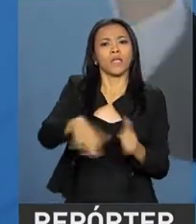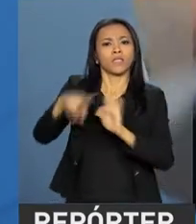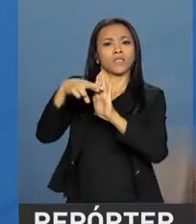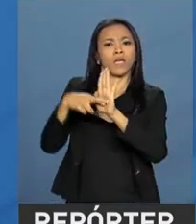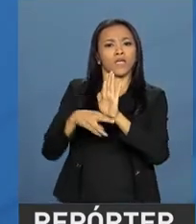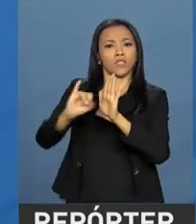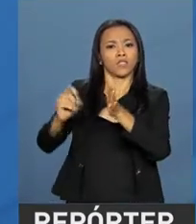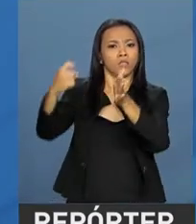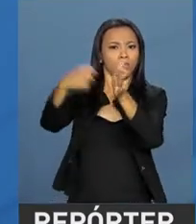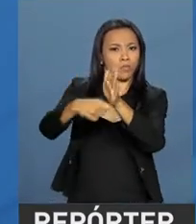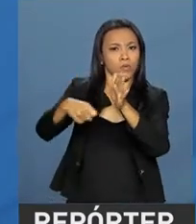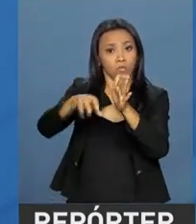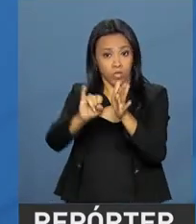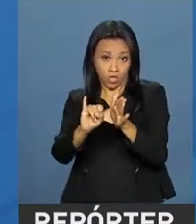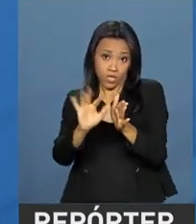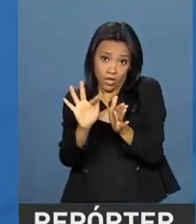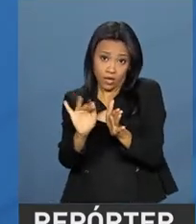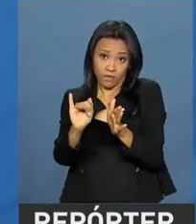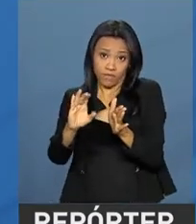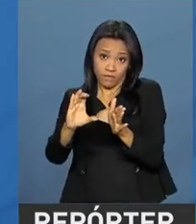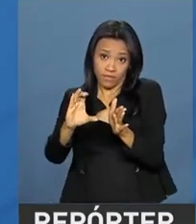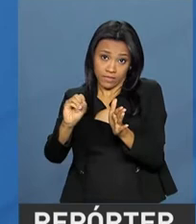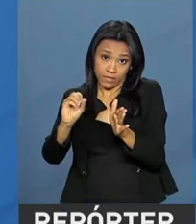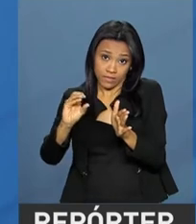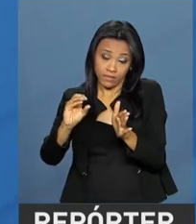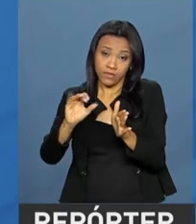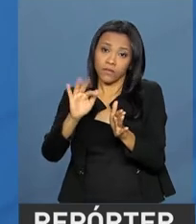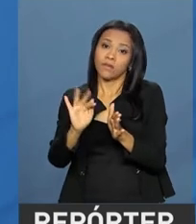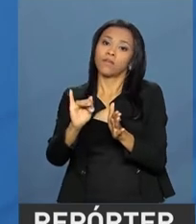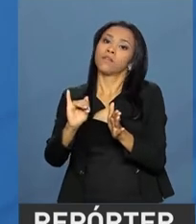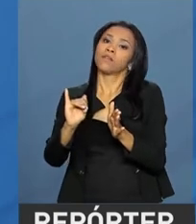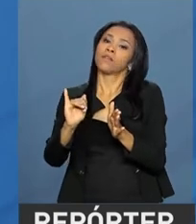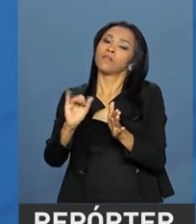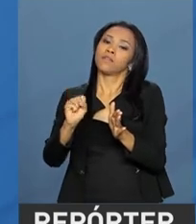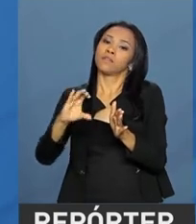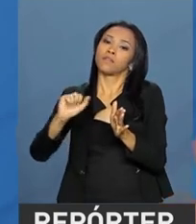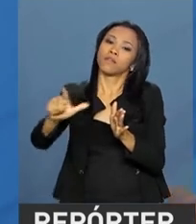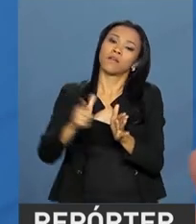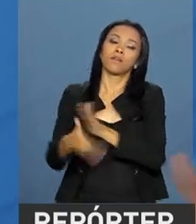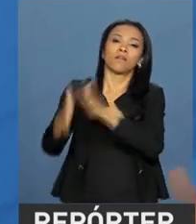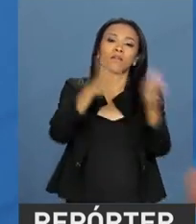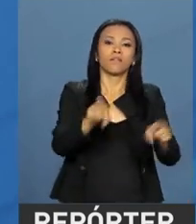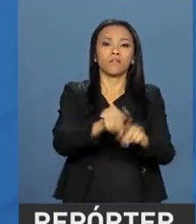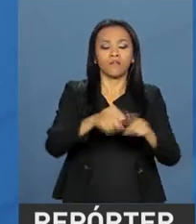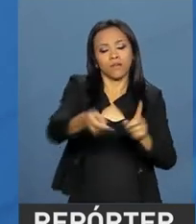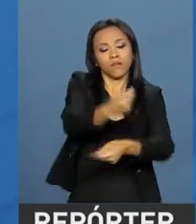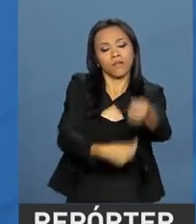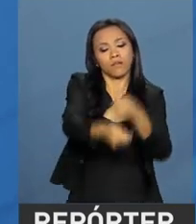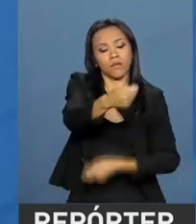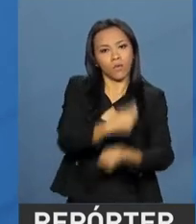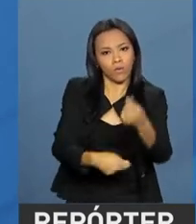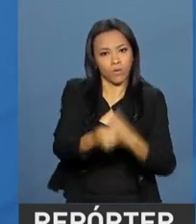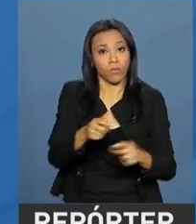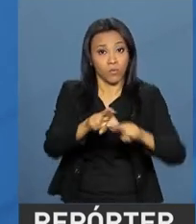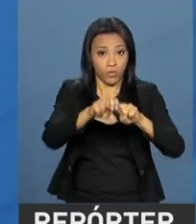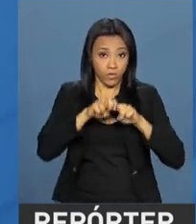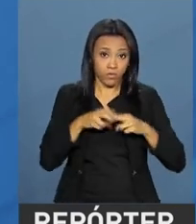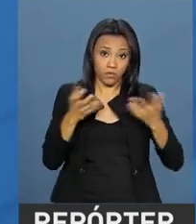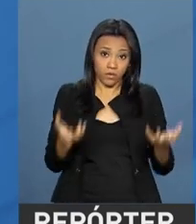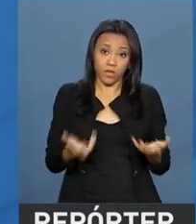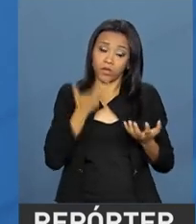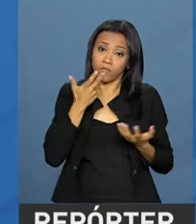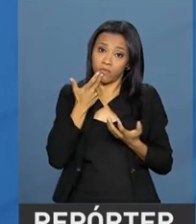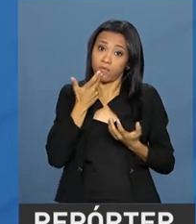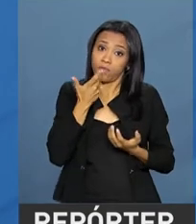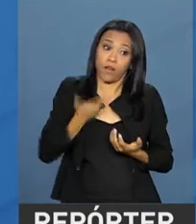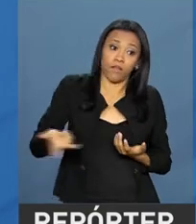mas também na agenda microeconômica é e portanto é eu queria dizer a todos que